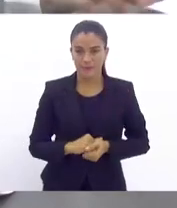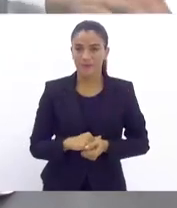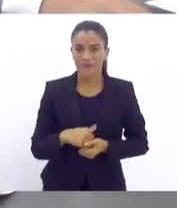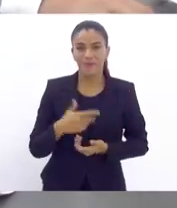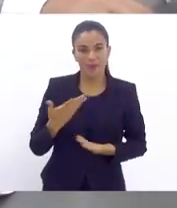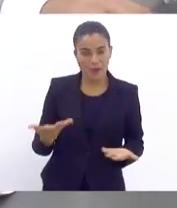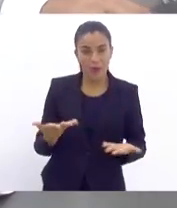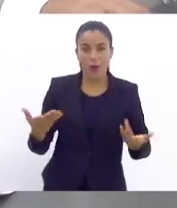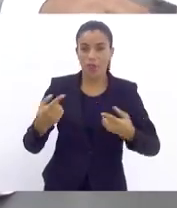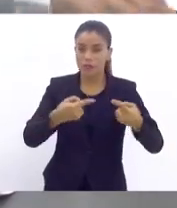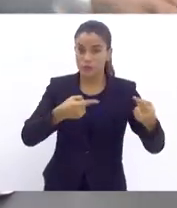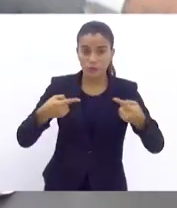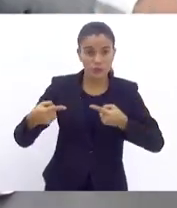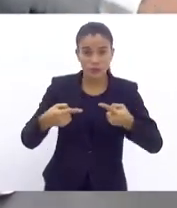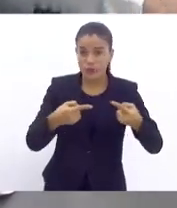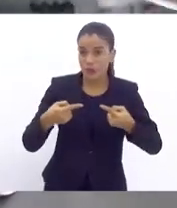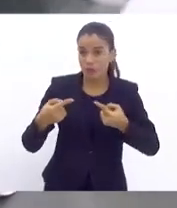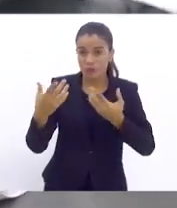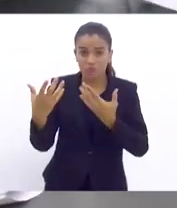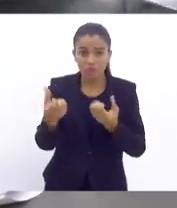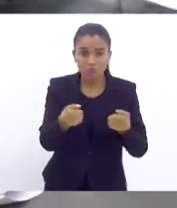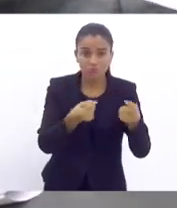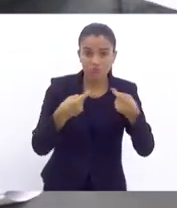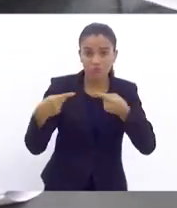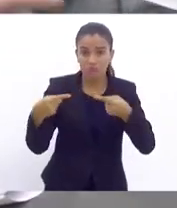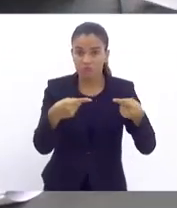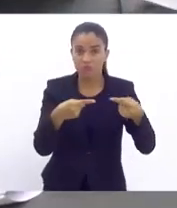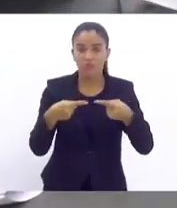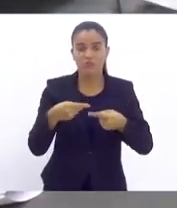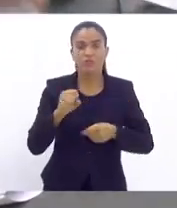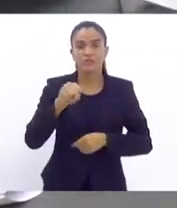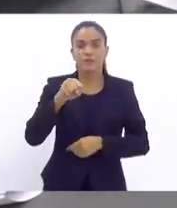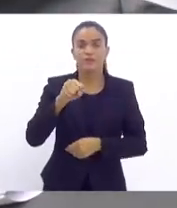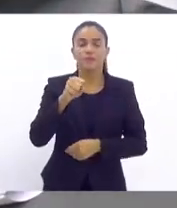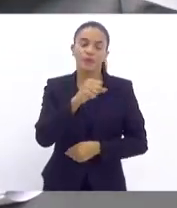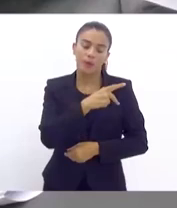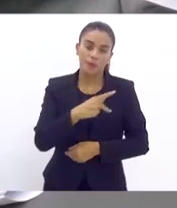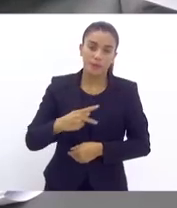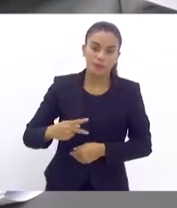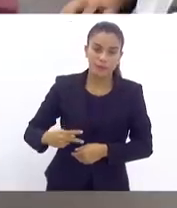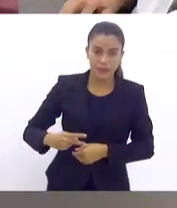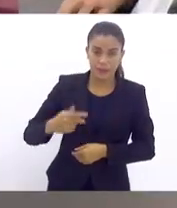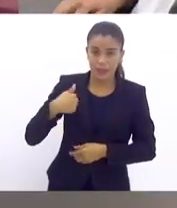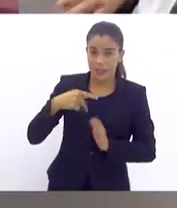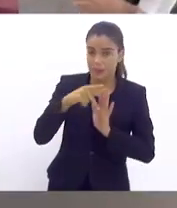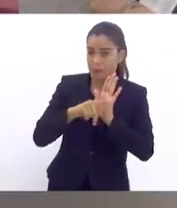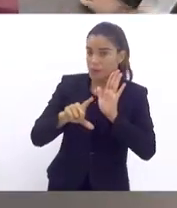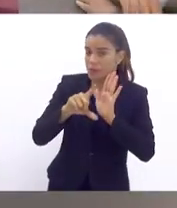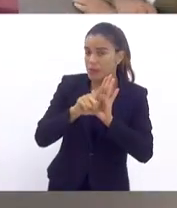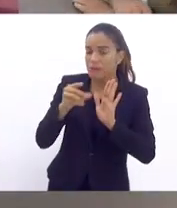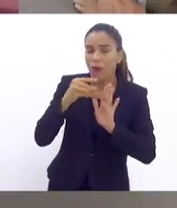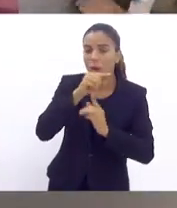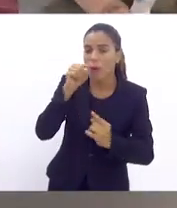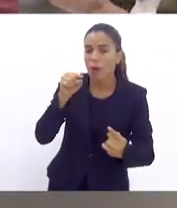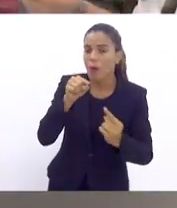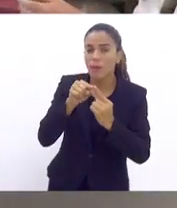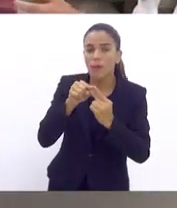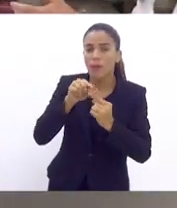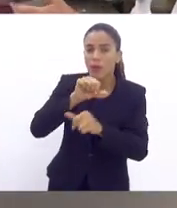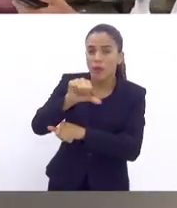colocar um projeto em discussão para discutir Deputado Flávio Presidente Esse é um projeto que Visa corrigir